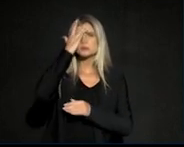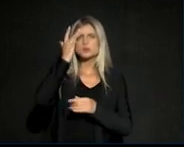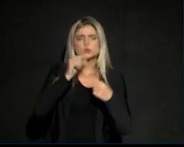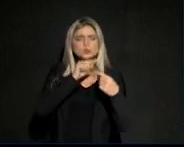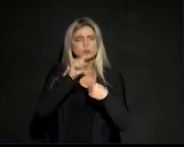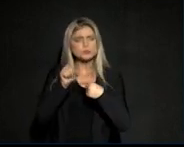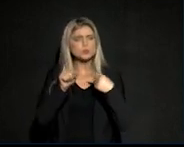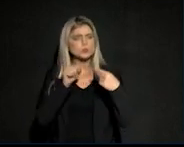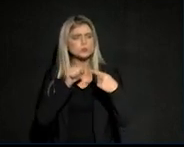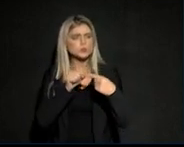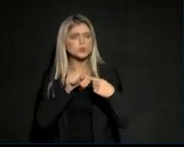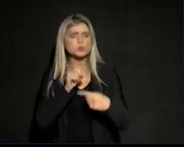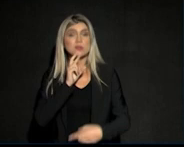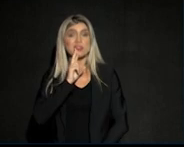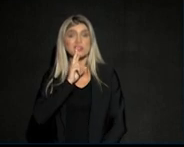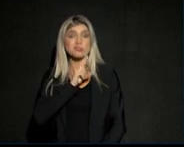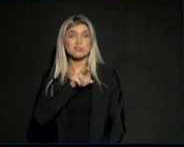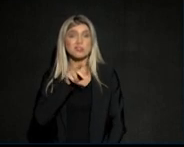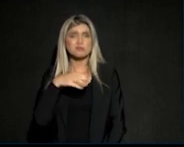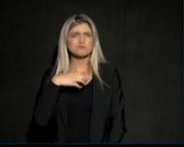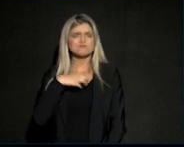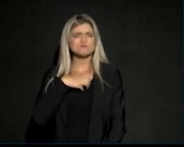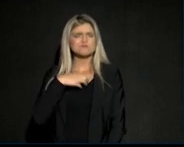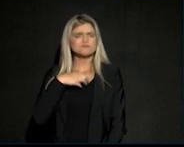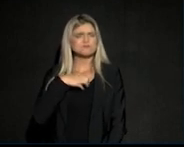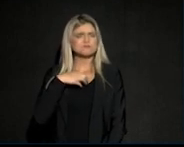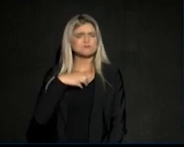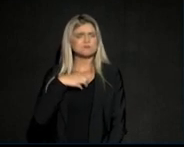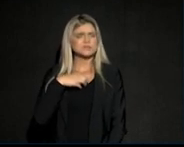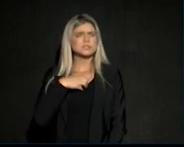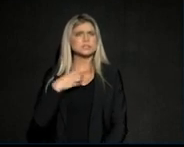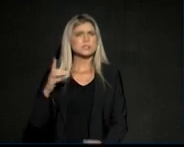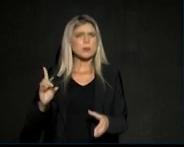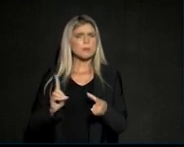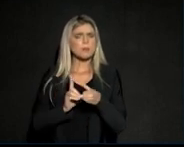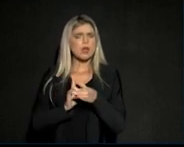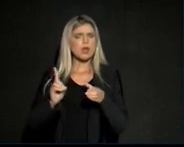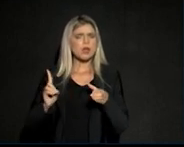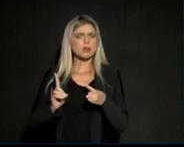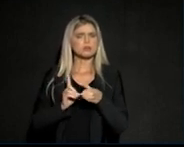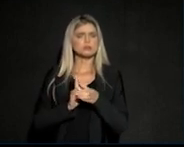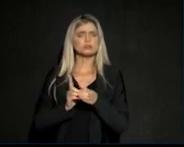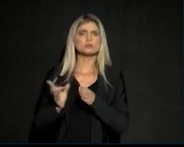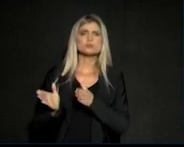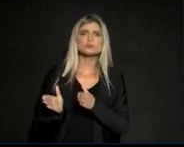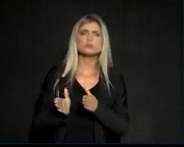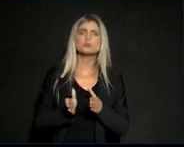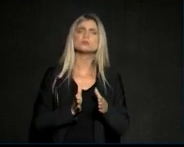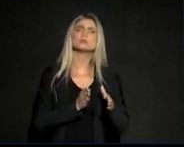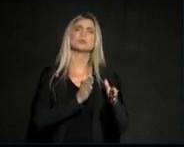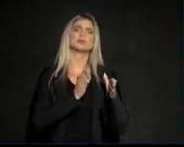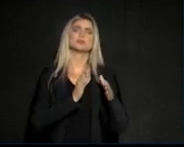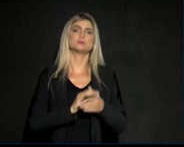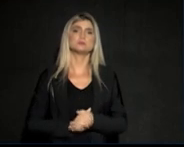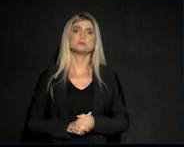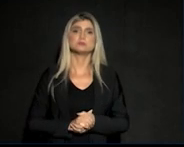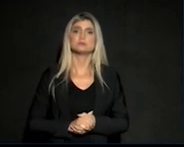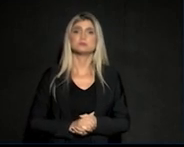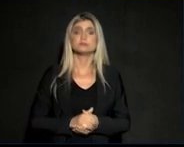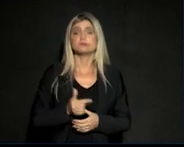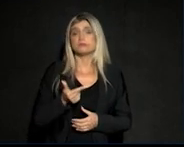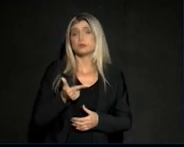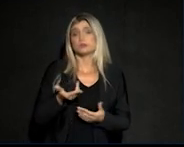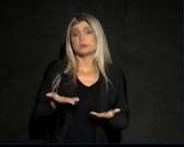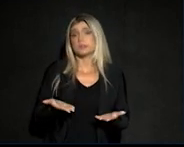resultado fazendo com que eles se sintam parte de uma jornada de transformação social de redução de desigualdade não